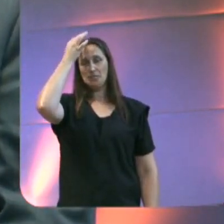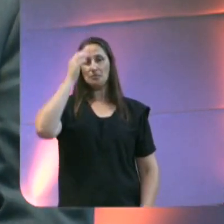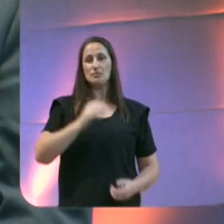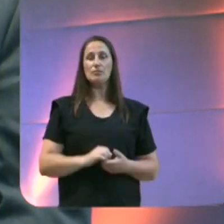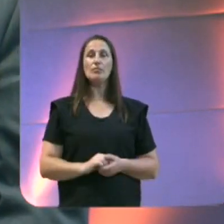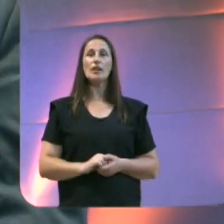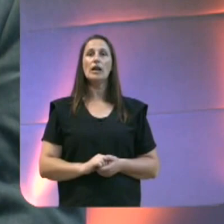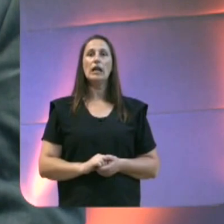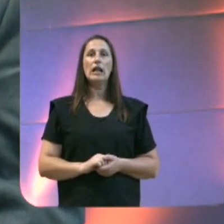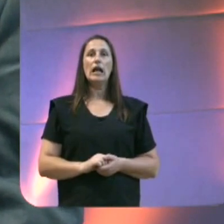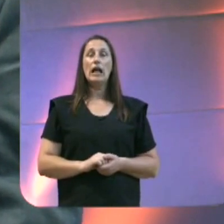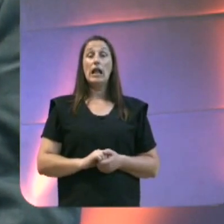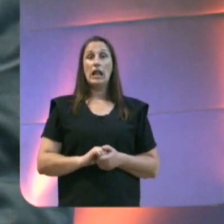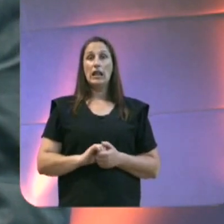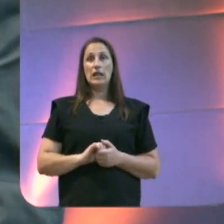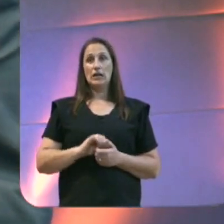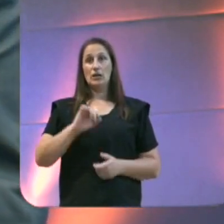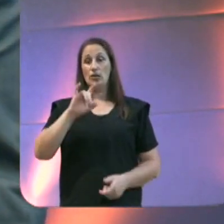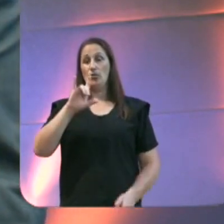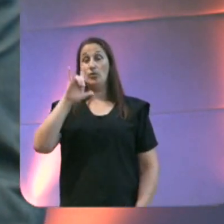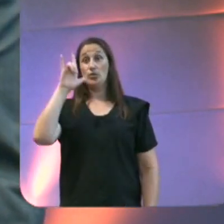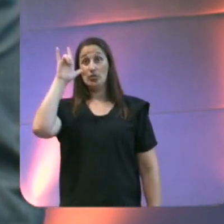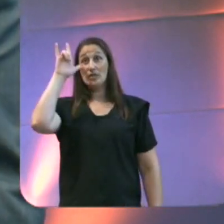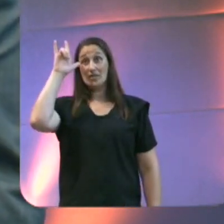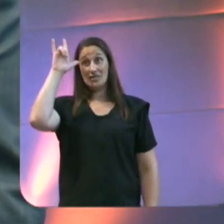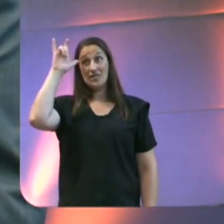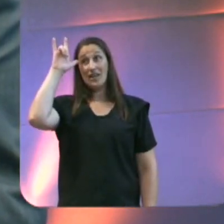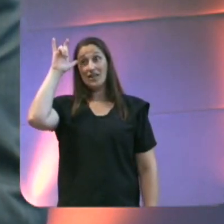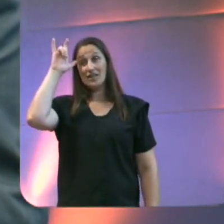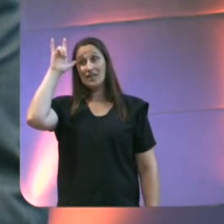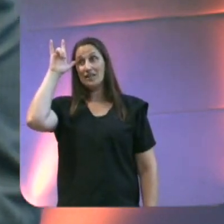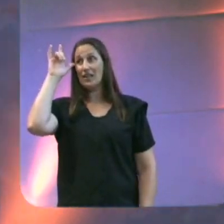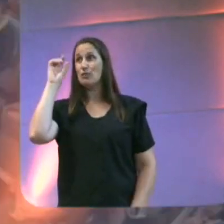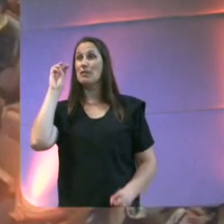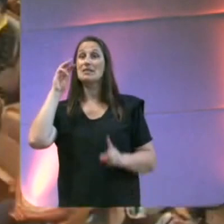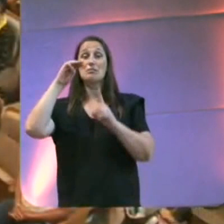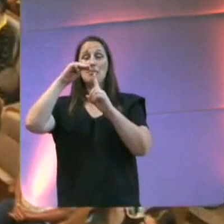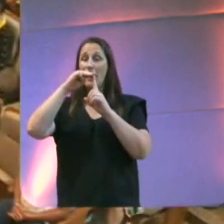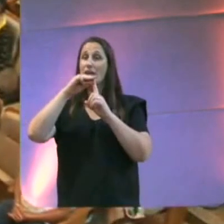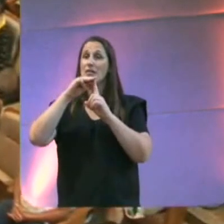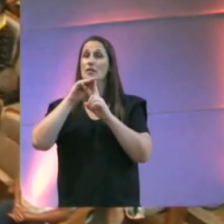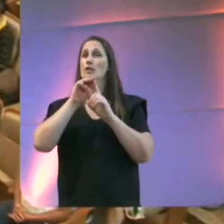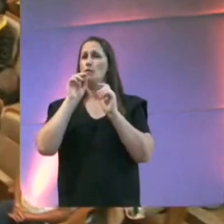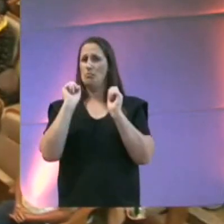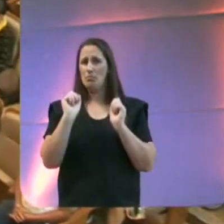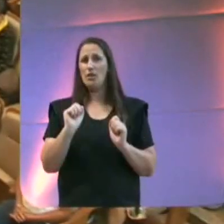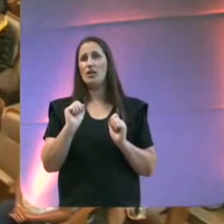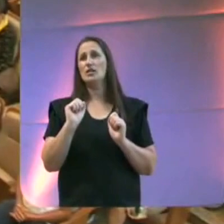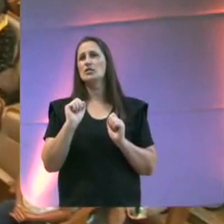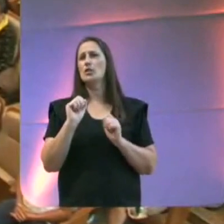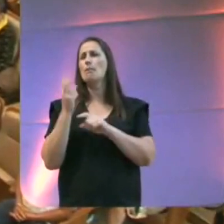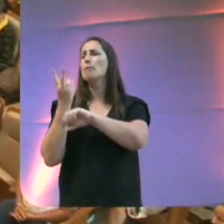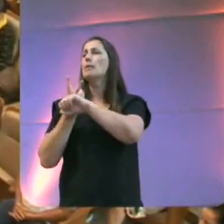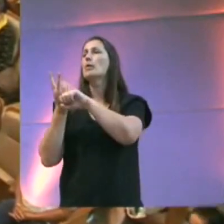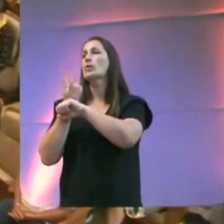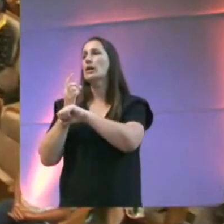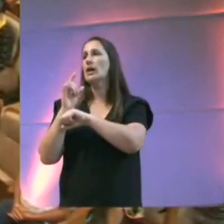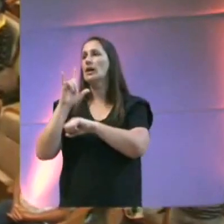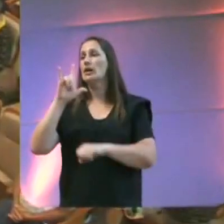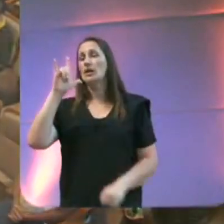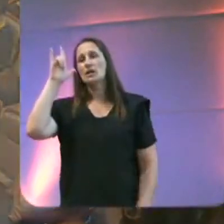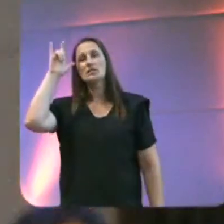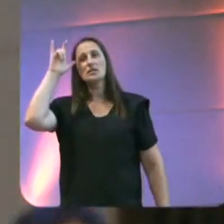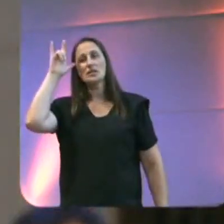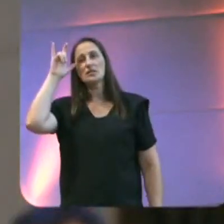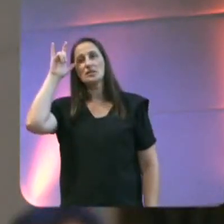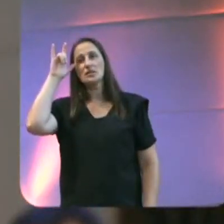meu Instagram. Eu falo sobre alguns projetos, algumas metas. E a gente vai dizer: Senhor, olha,